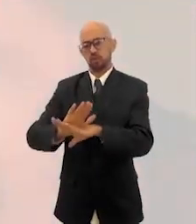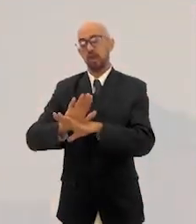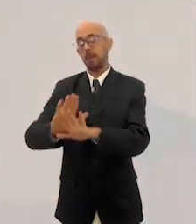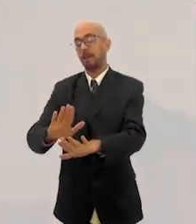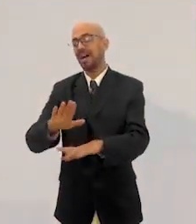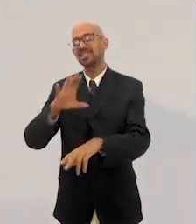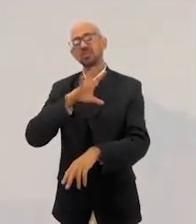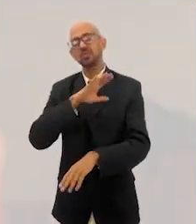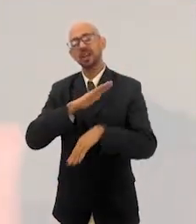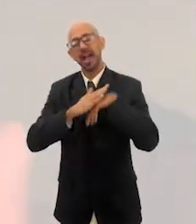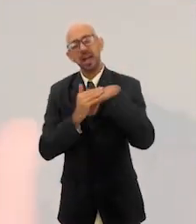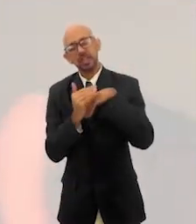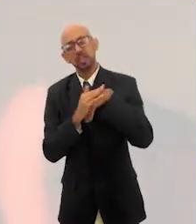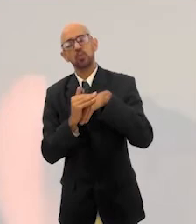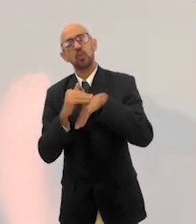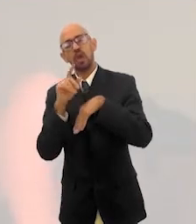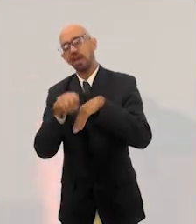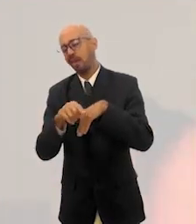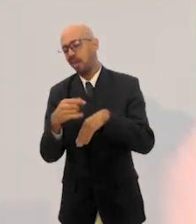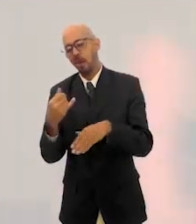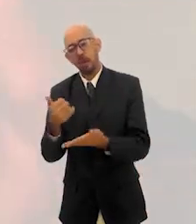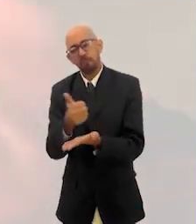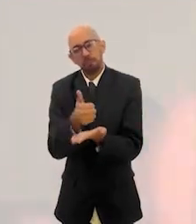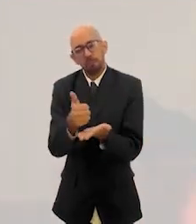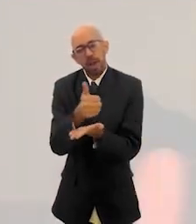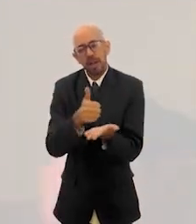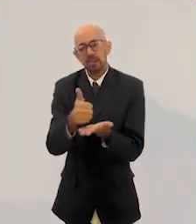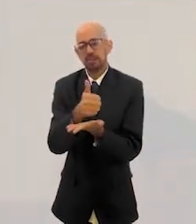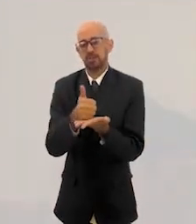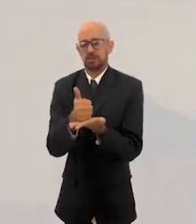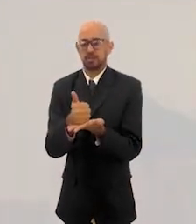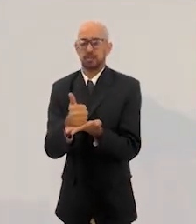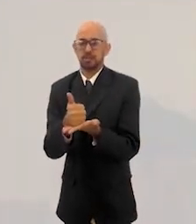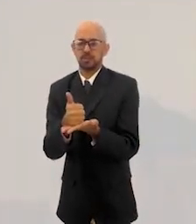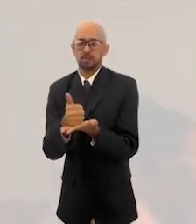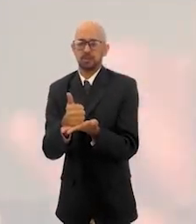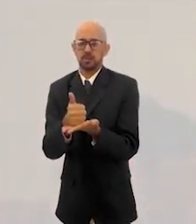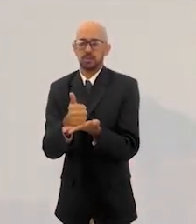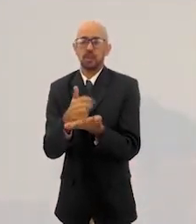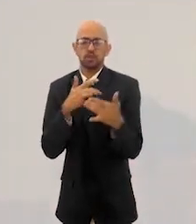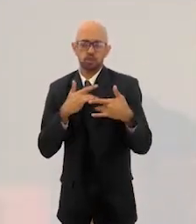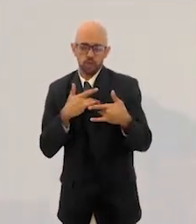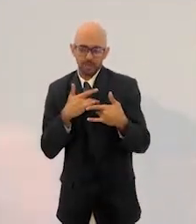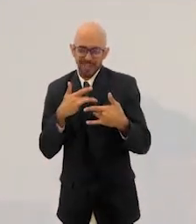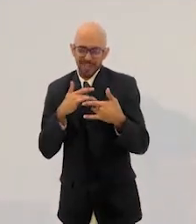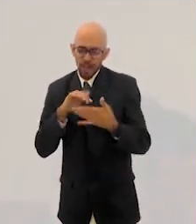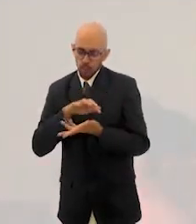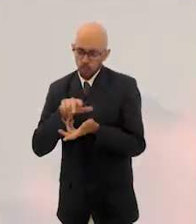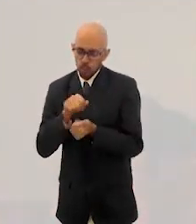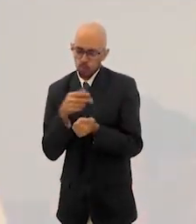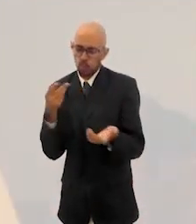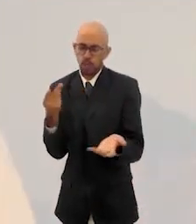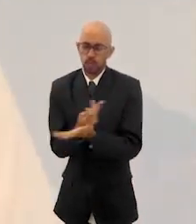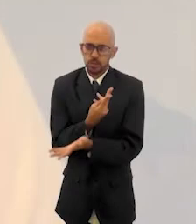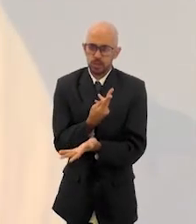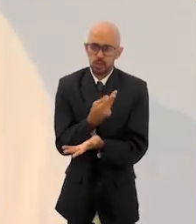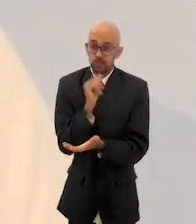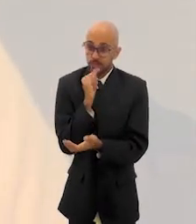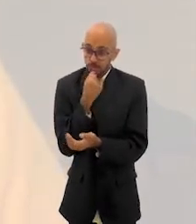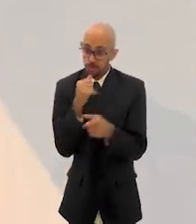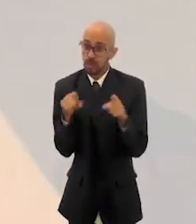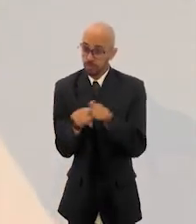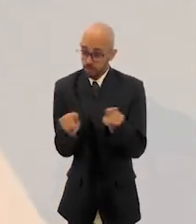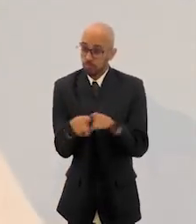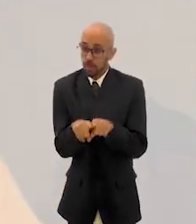ajudou. Mas o carinho foi fundamental. Foi fundamental. Houve sim muita solidariedade no mundo, houve uma tristeza. Interessante,